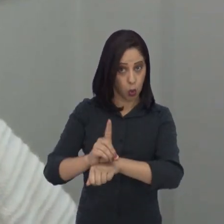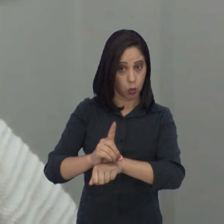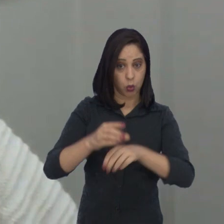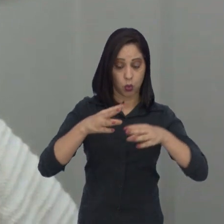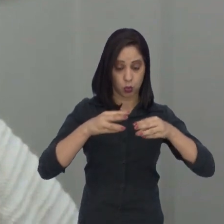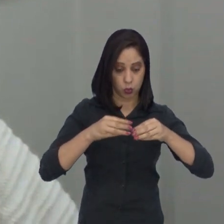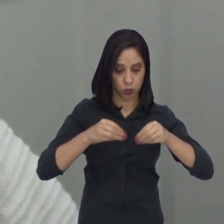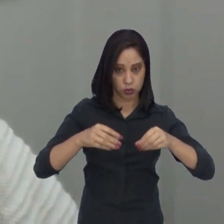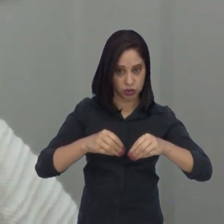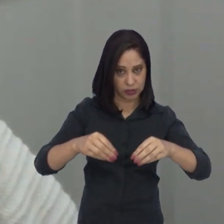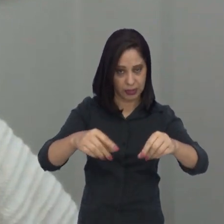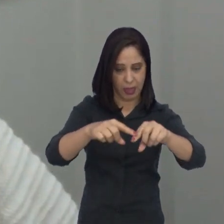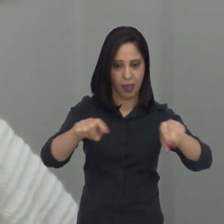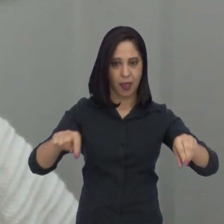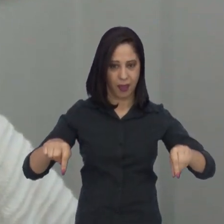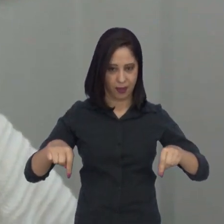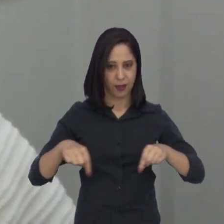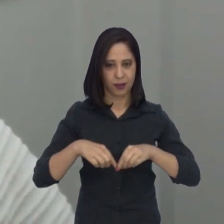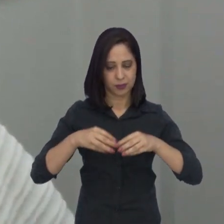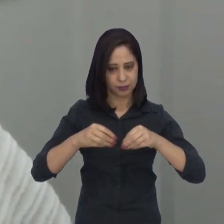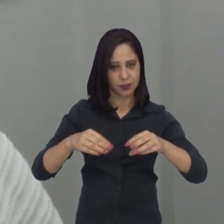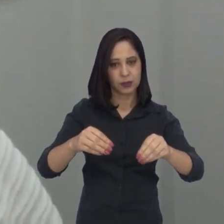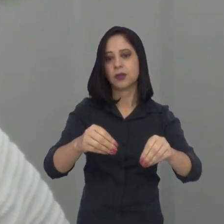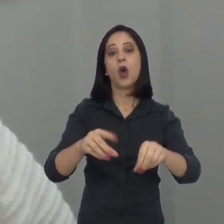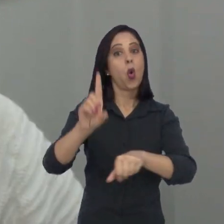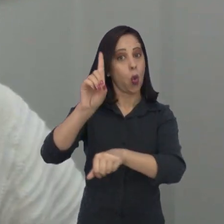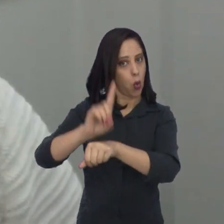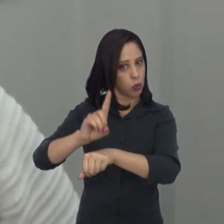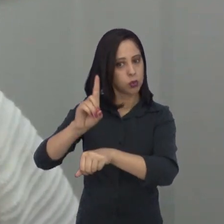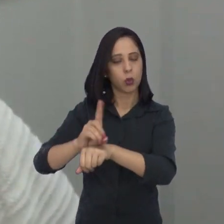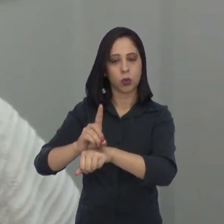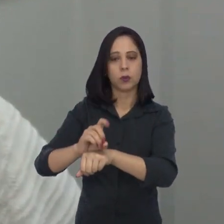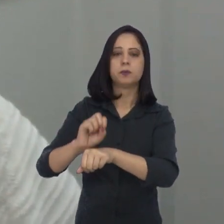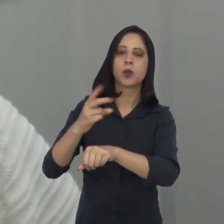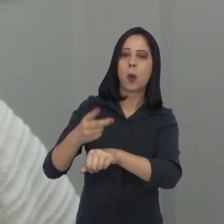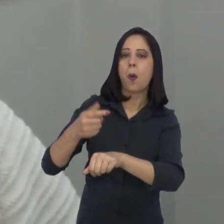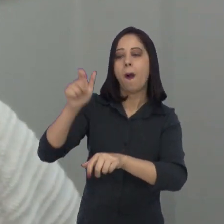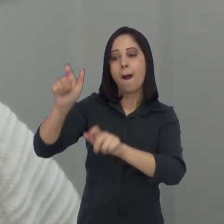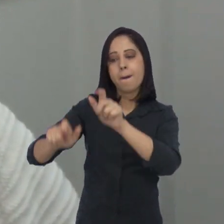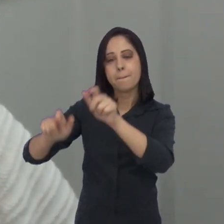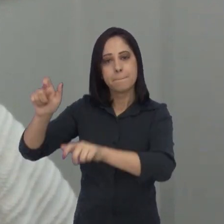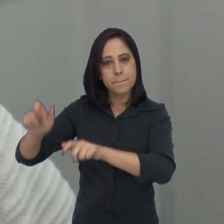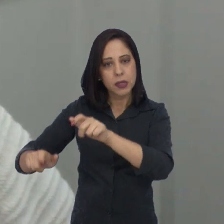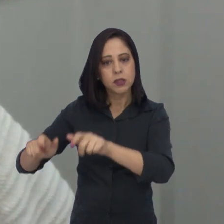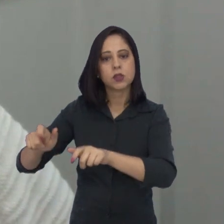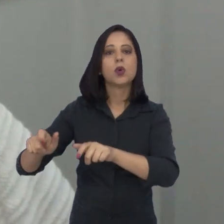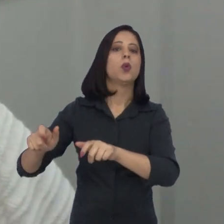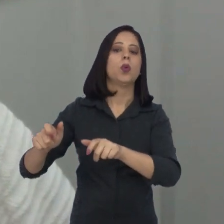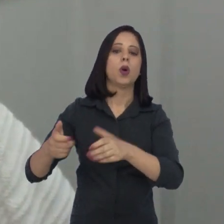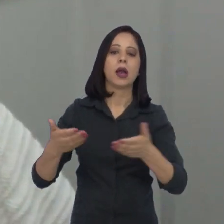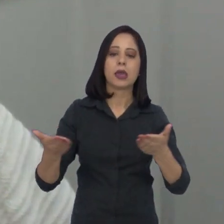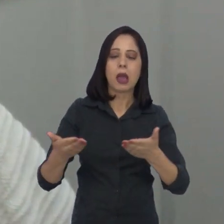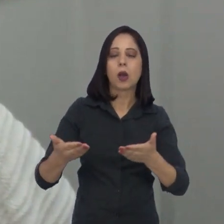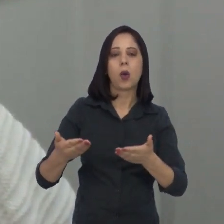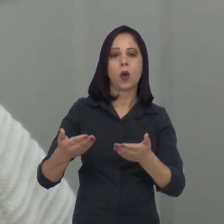são esses investidores que ele está falando, ou as pessoas que criam os loteamentos irregulares.